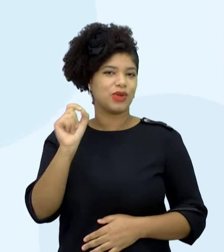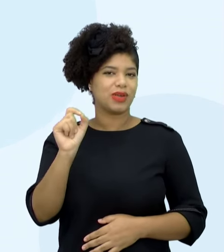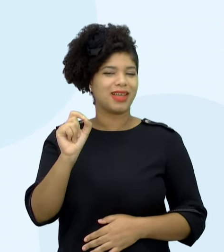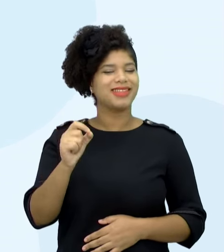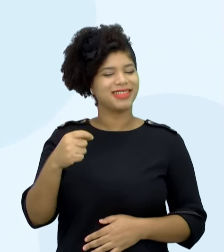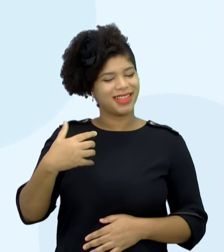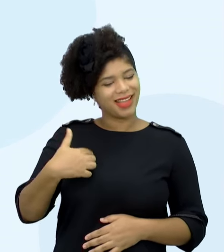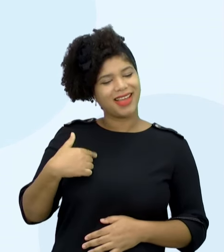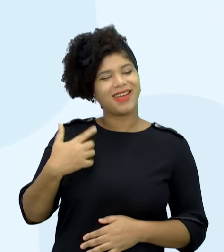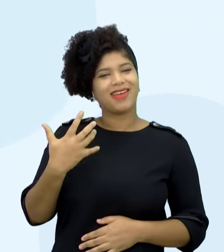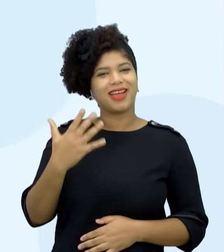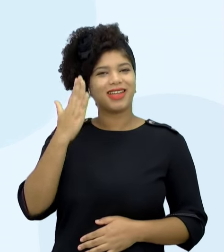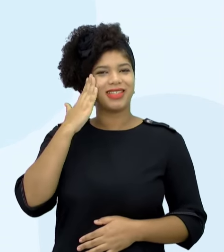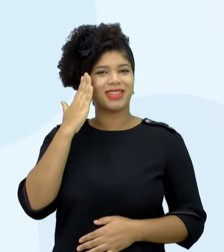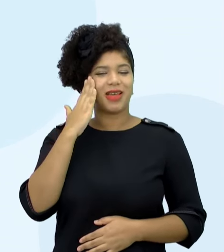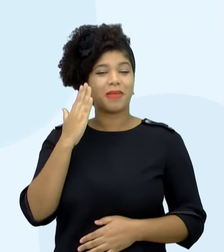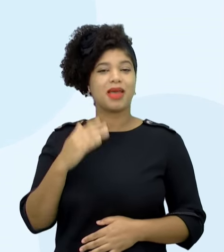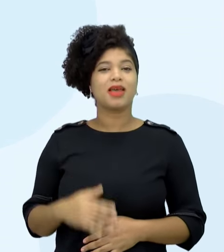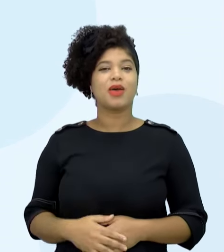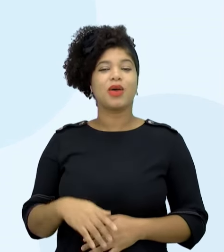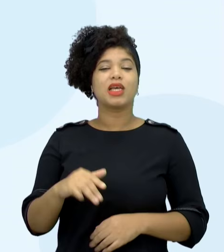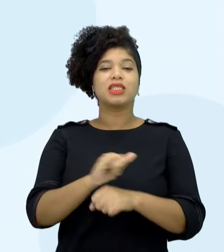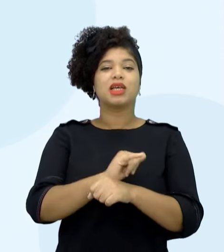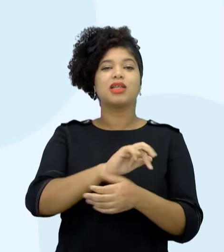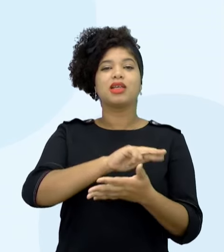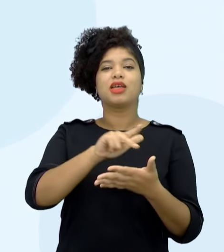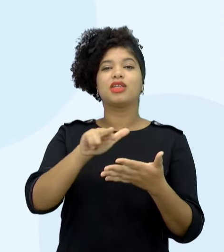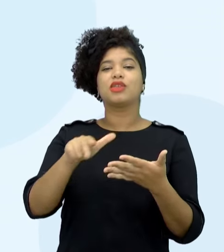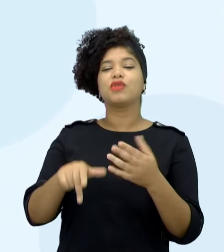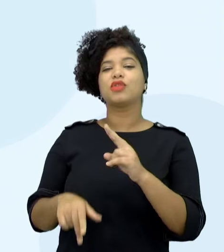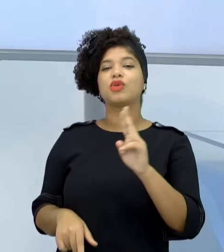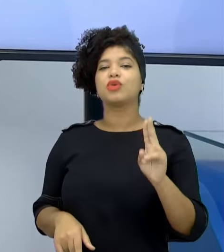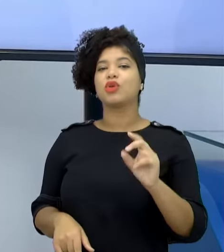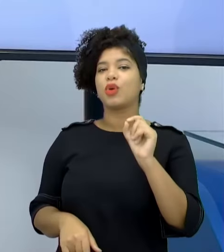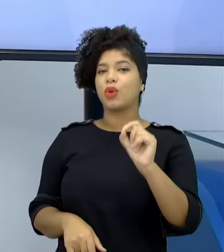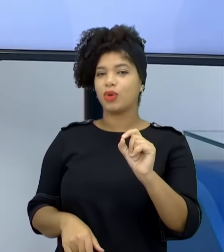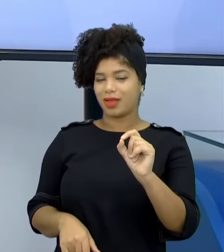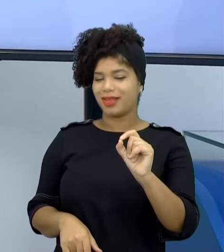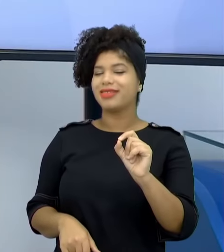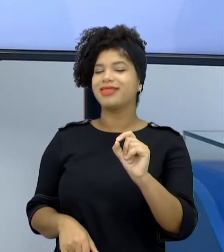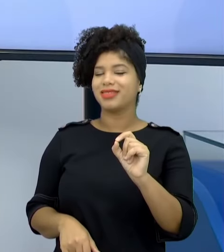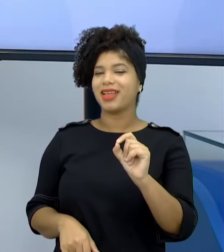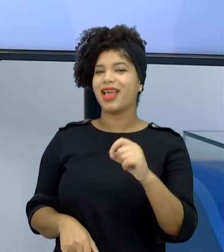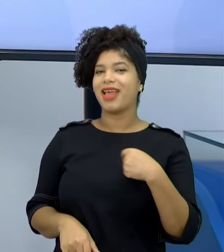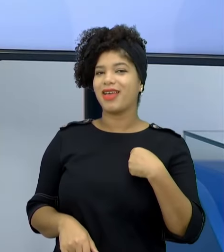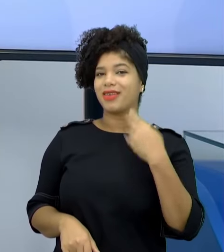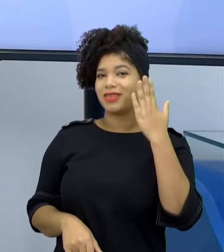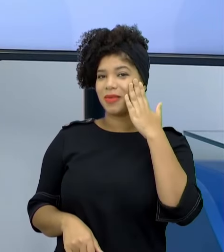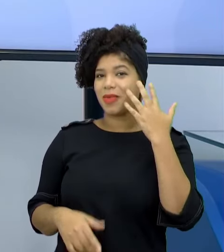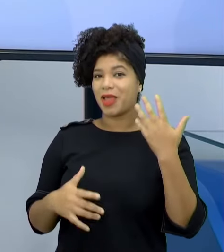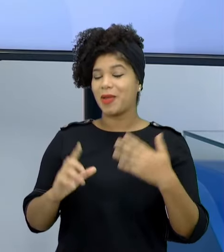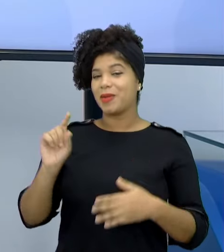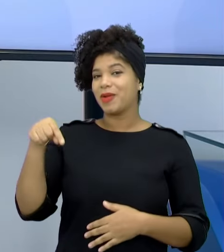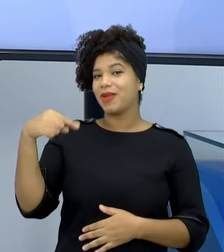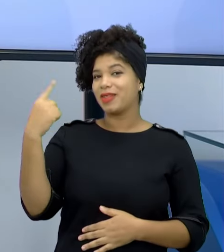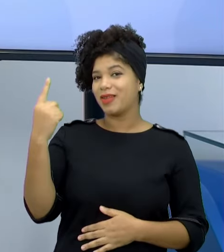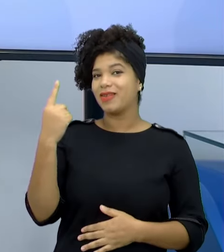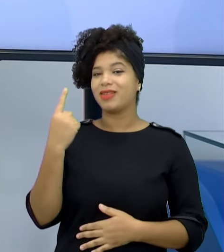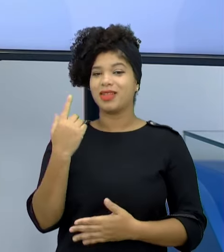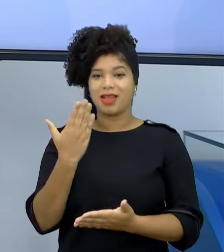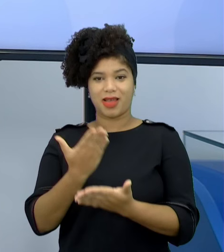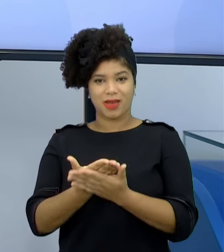quero saber quais recursos necessários e quais você dispõe. Tudo isso eu quero saber e a gente vai voltar aqui na próxima